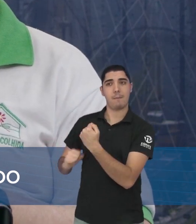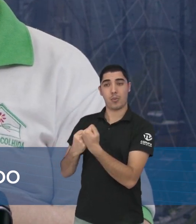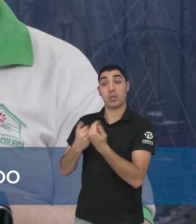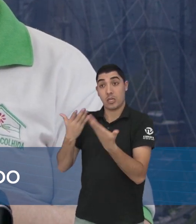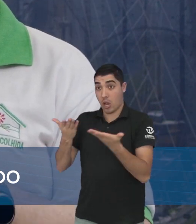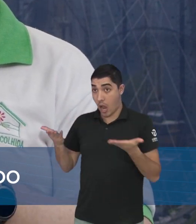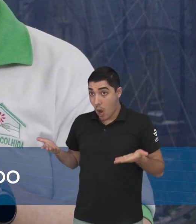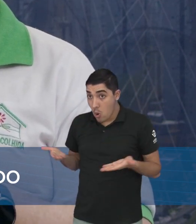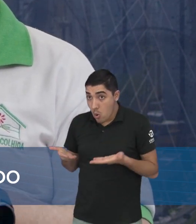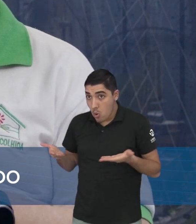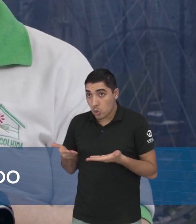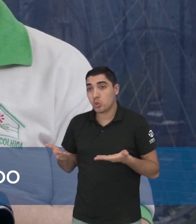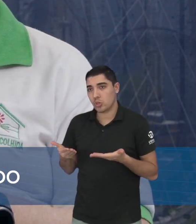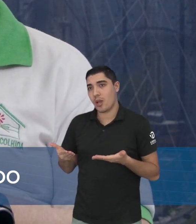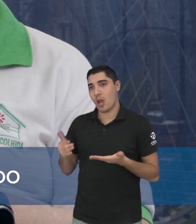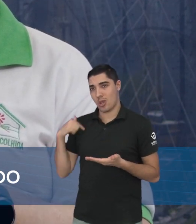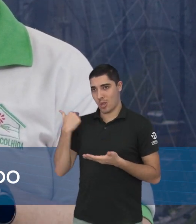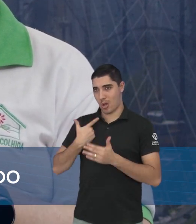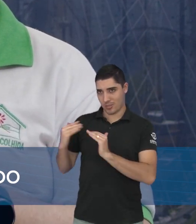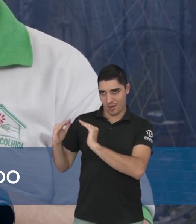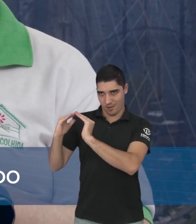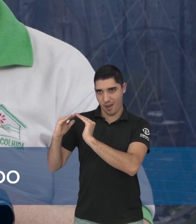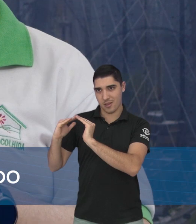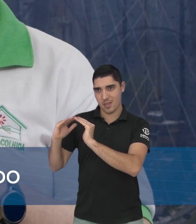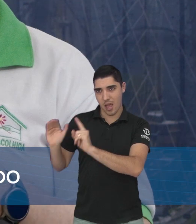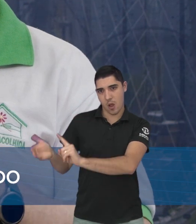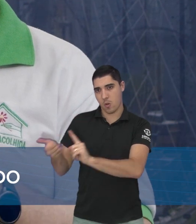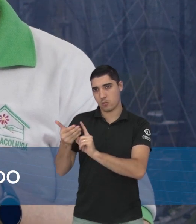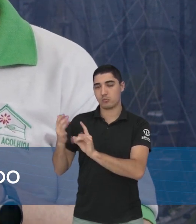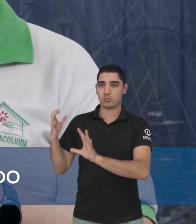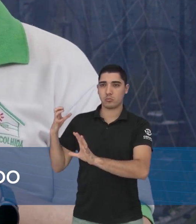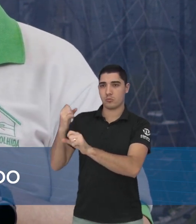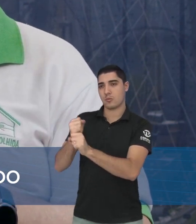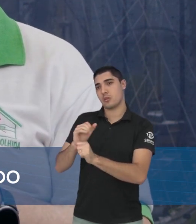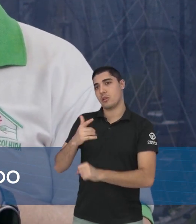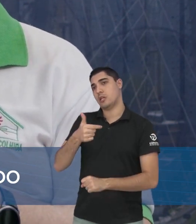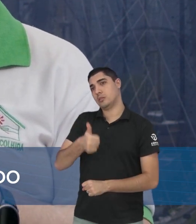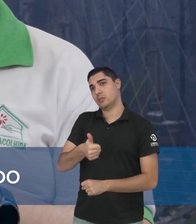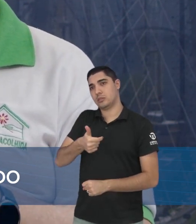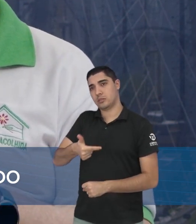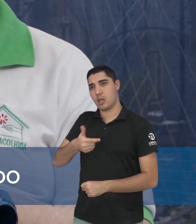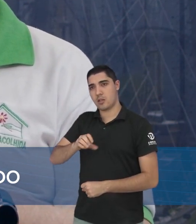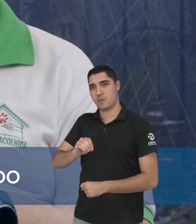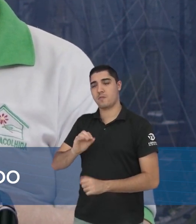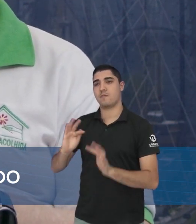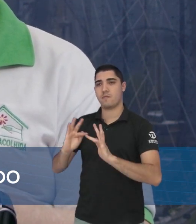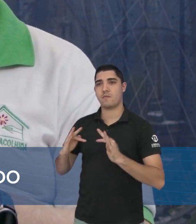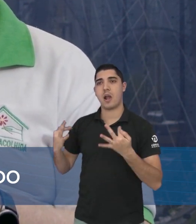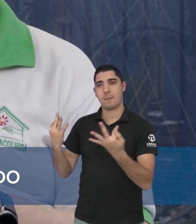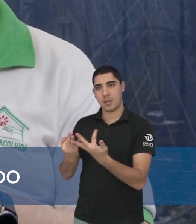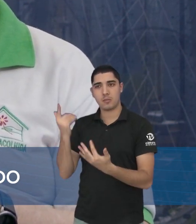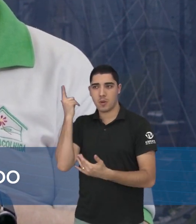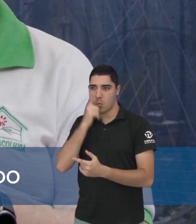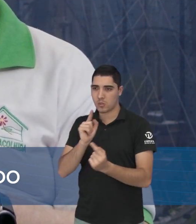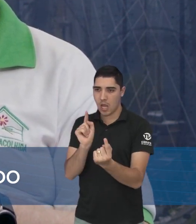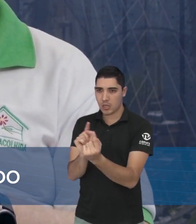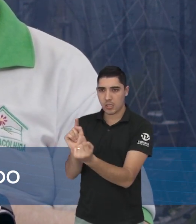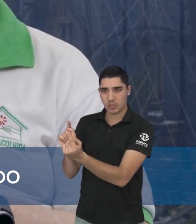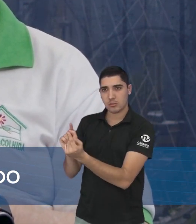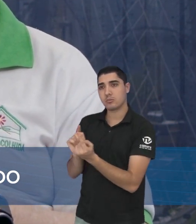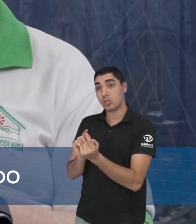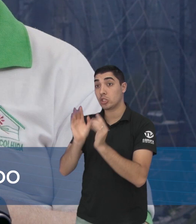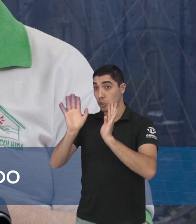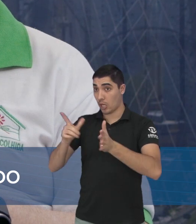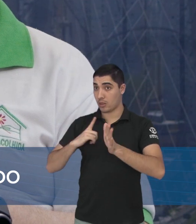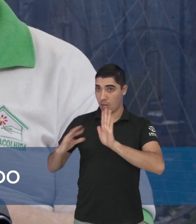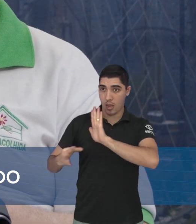hoje a Casa de Acolhida, ela acolhe 120 famílias, presta esse atendimento para 120